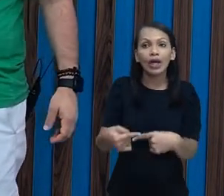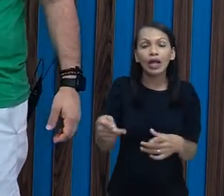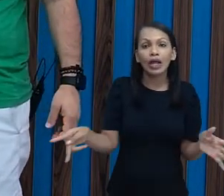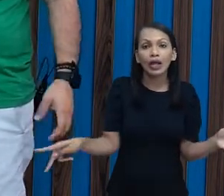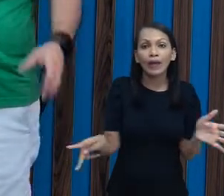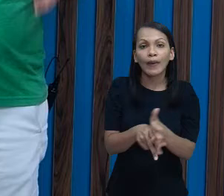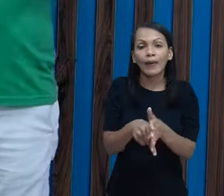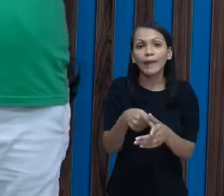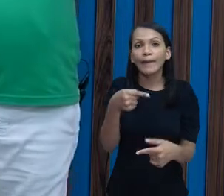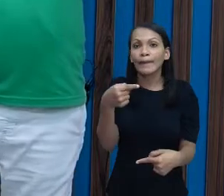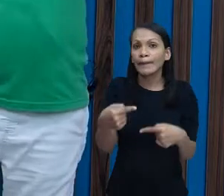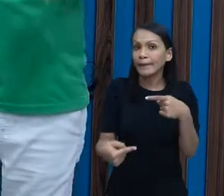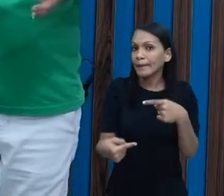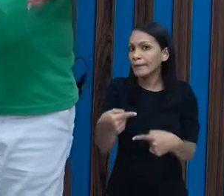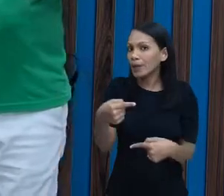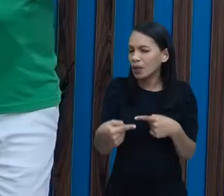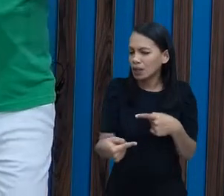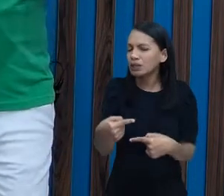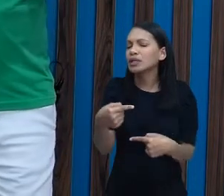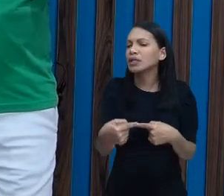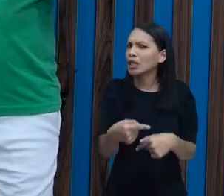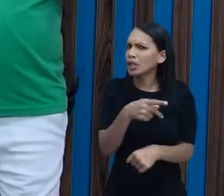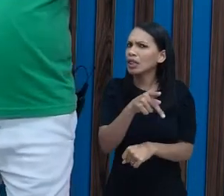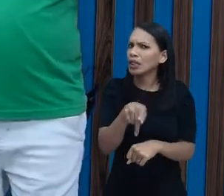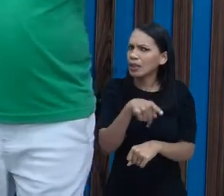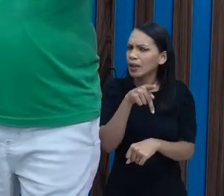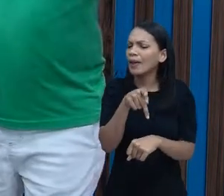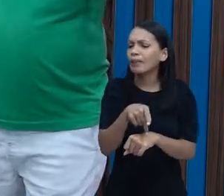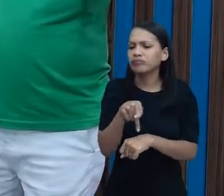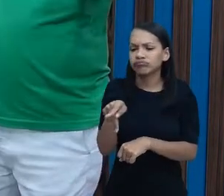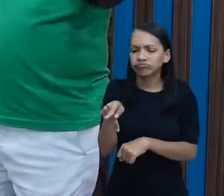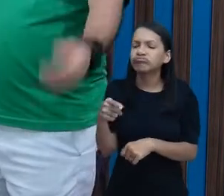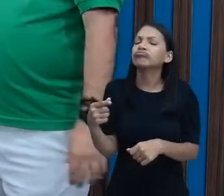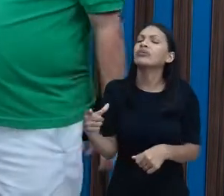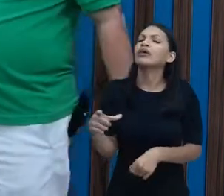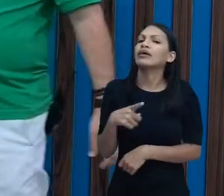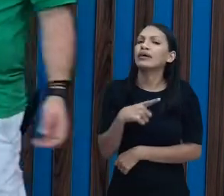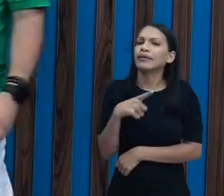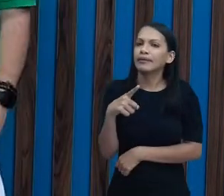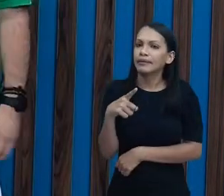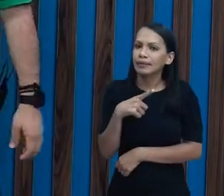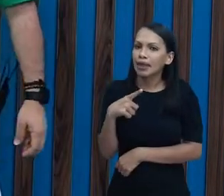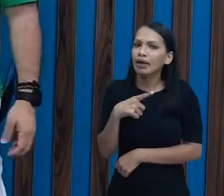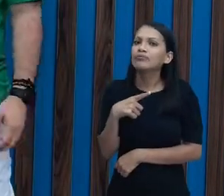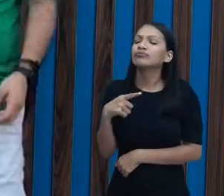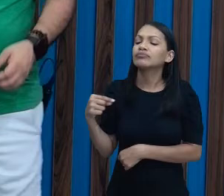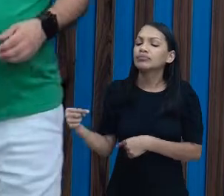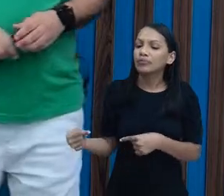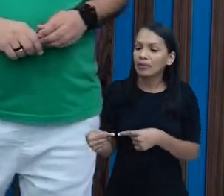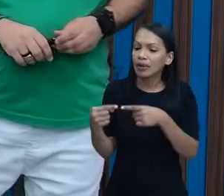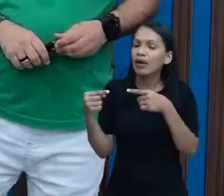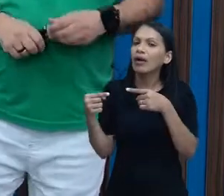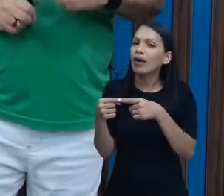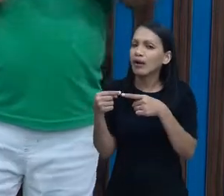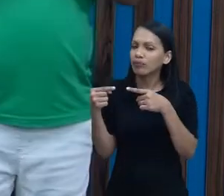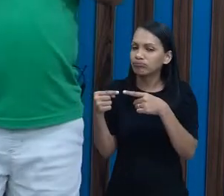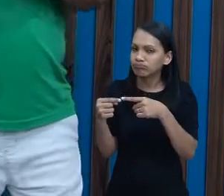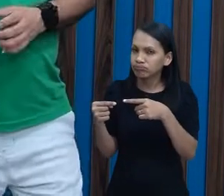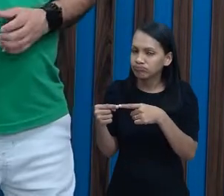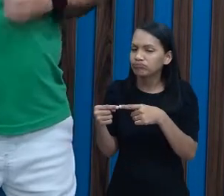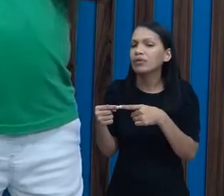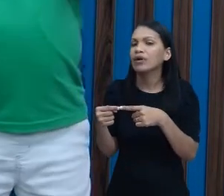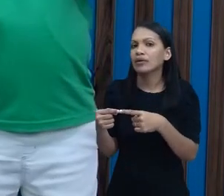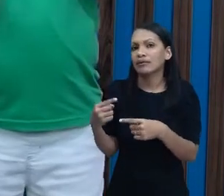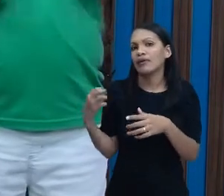garantir assim que a política desses países ela mantivesse, né, associada aos interesses